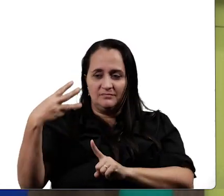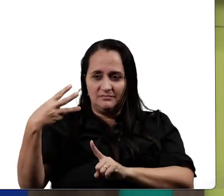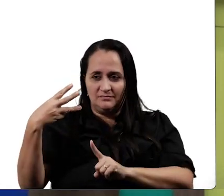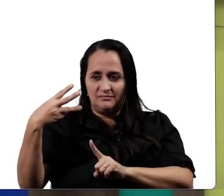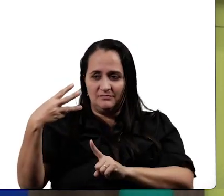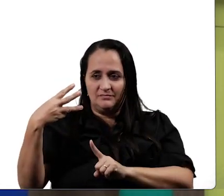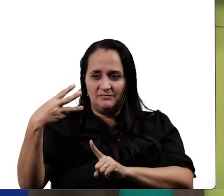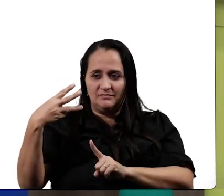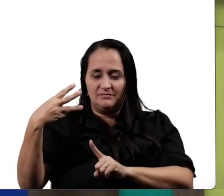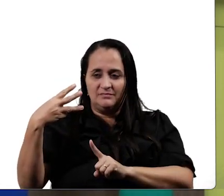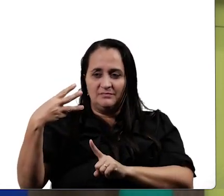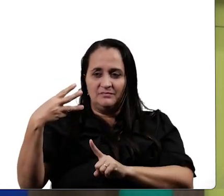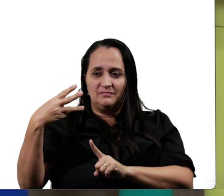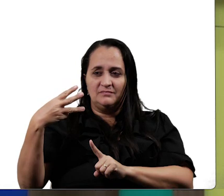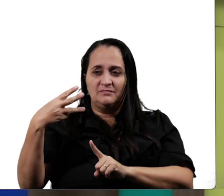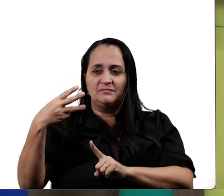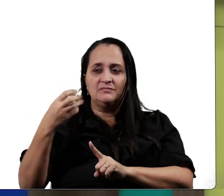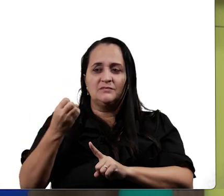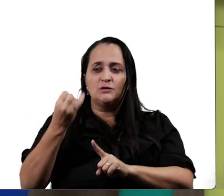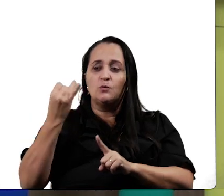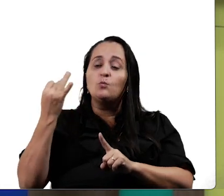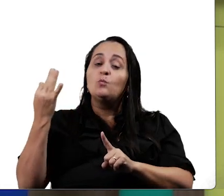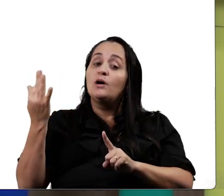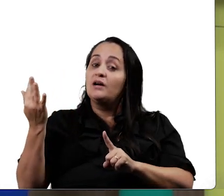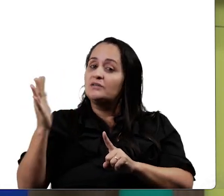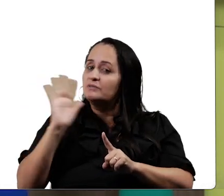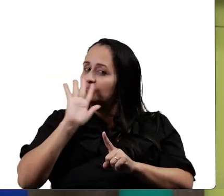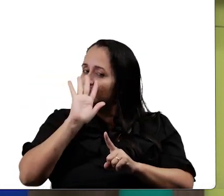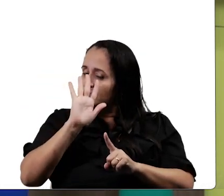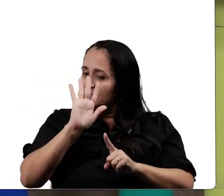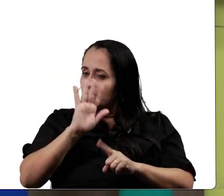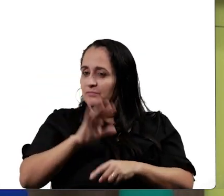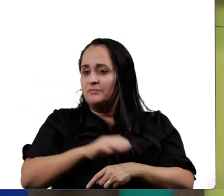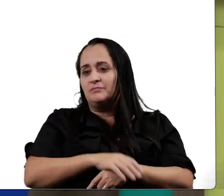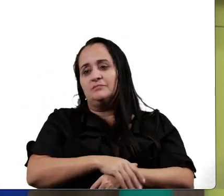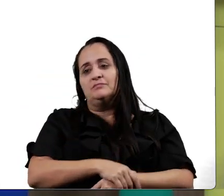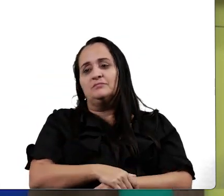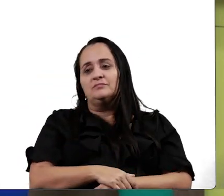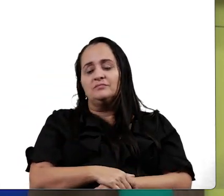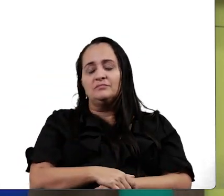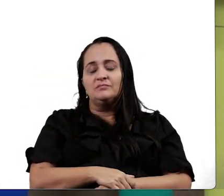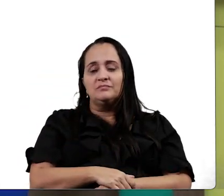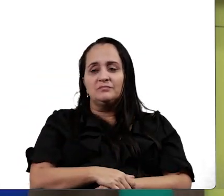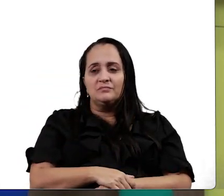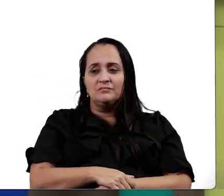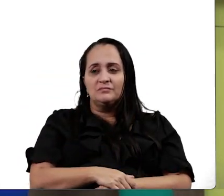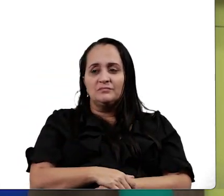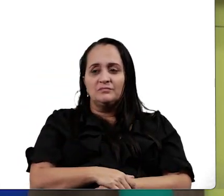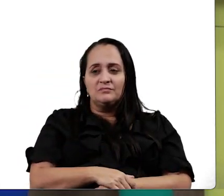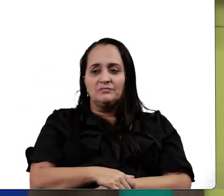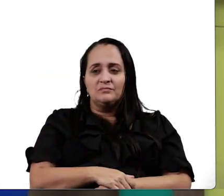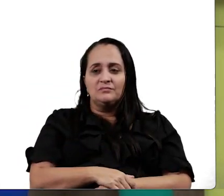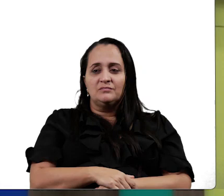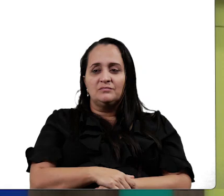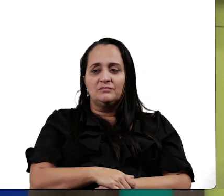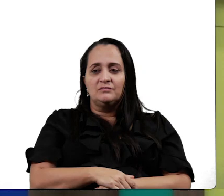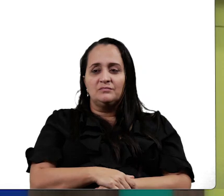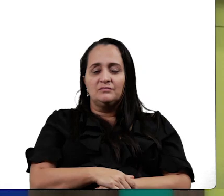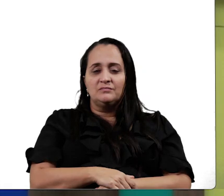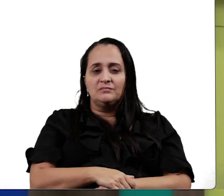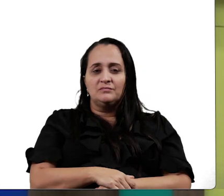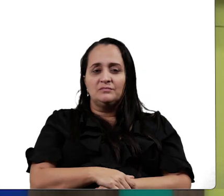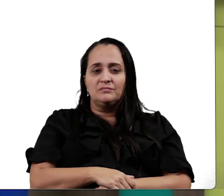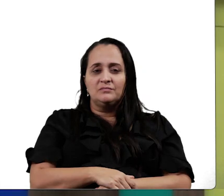3 e vamos depois ver nossos pontos aqui nessa rodada aqui eu fiz um um ponto